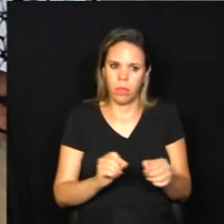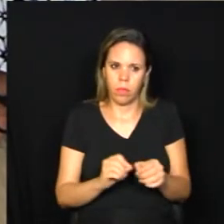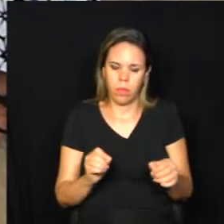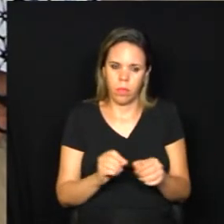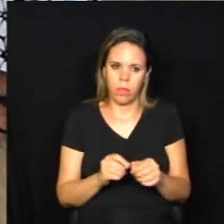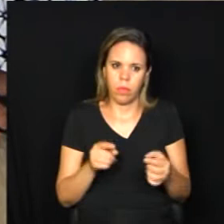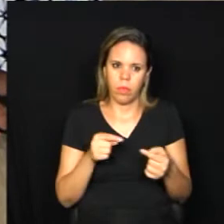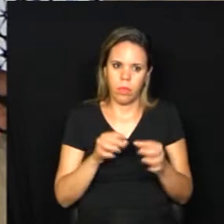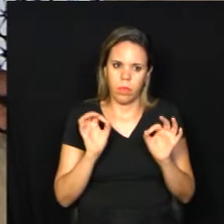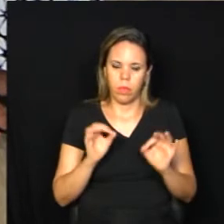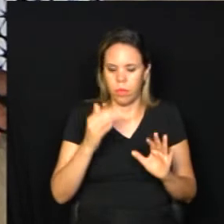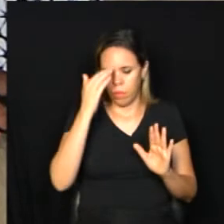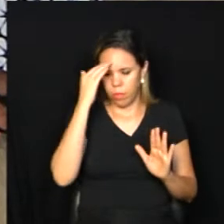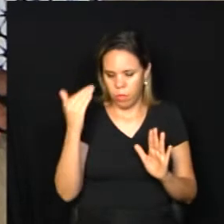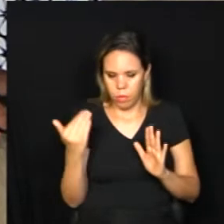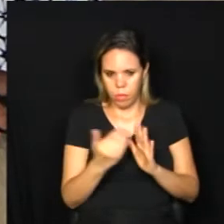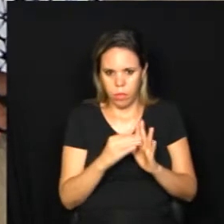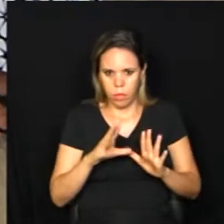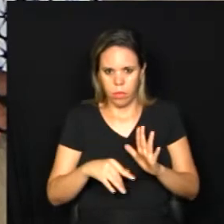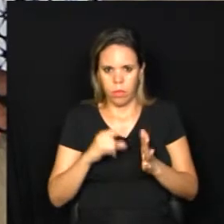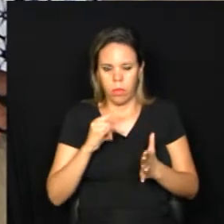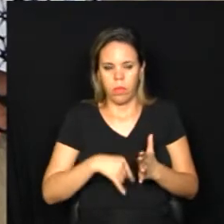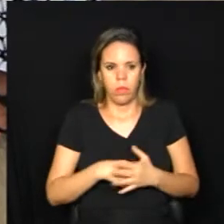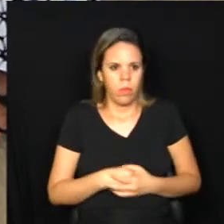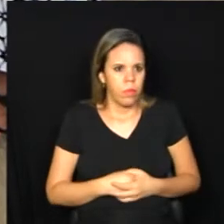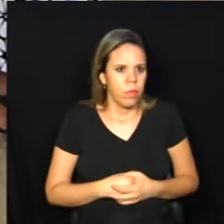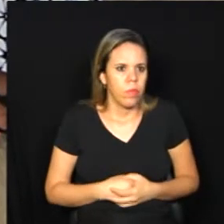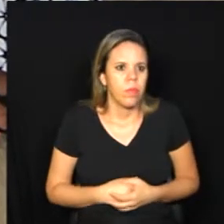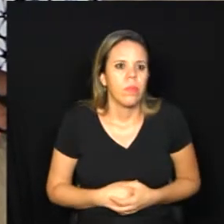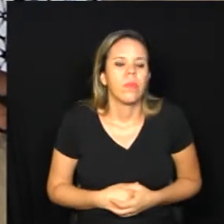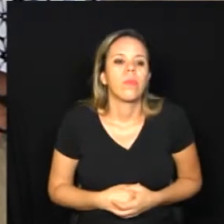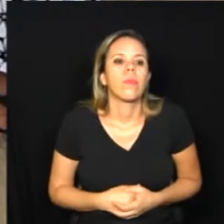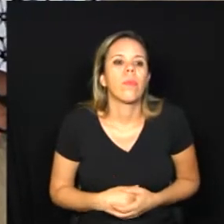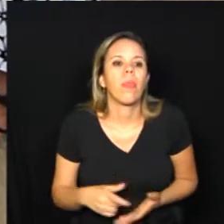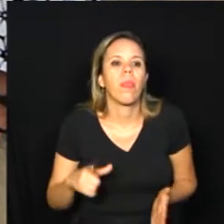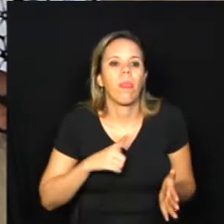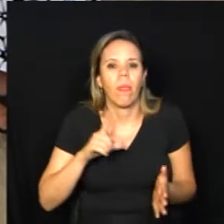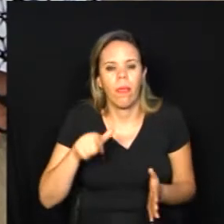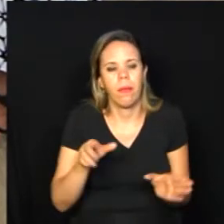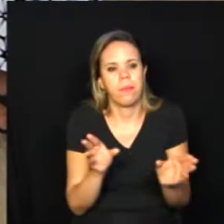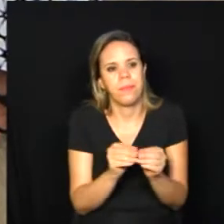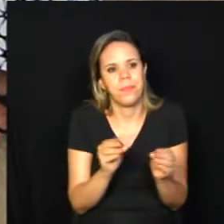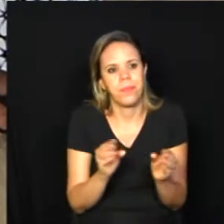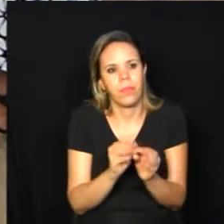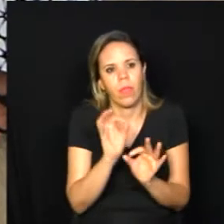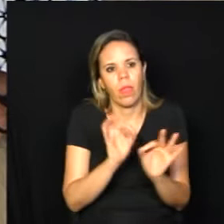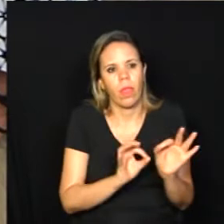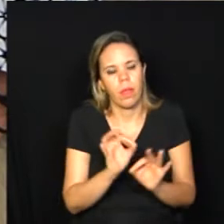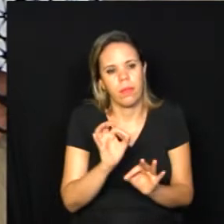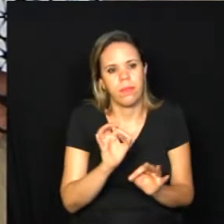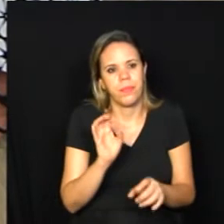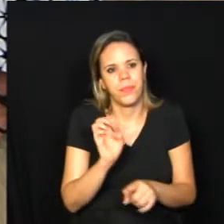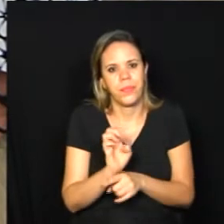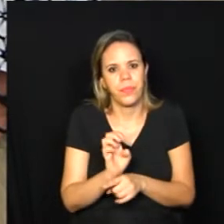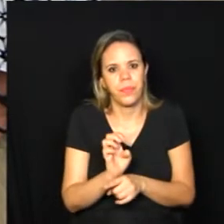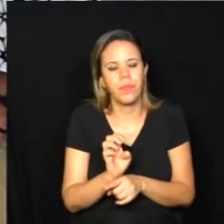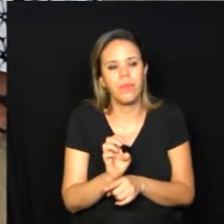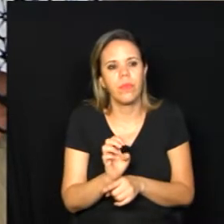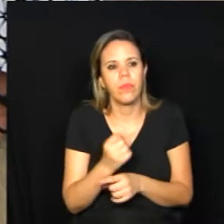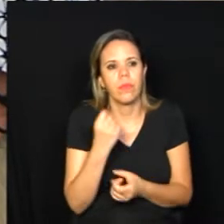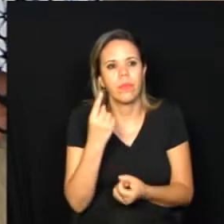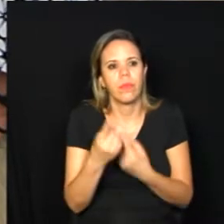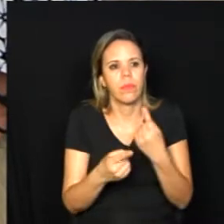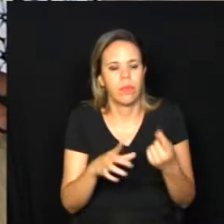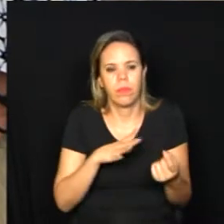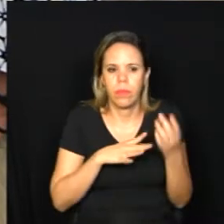uma forma seguindo todos os protocolos. Houve, então, essa definição do planejamento na rede estadual e algumas